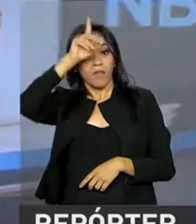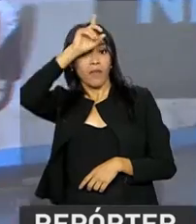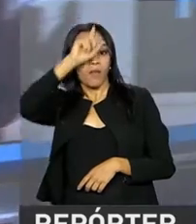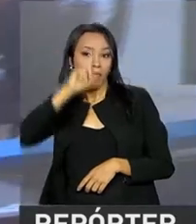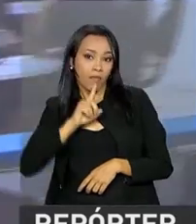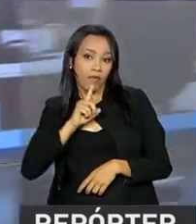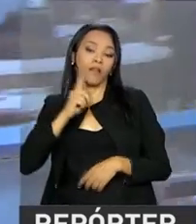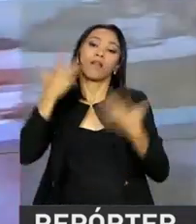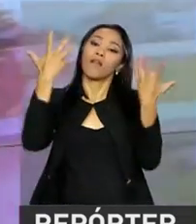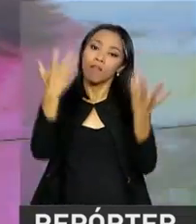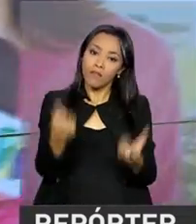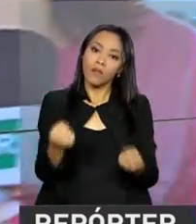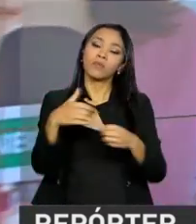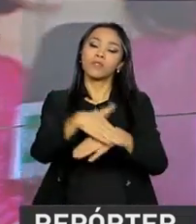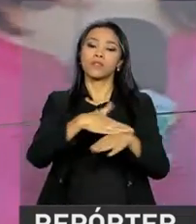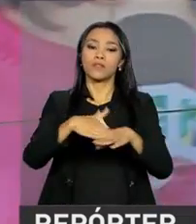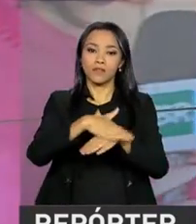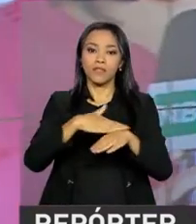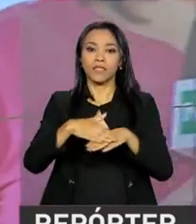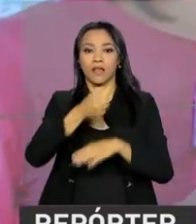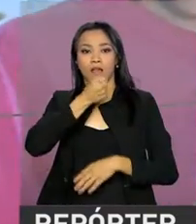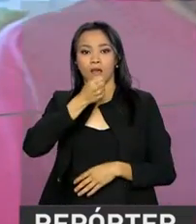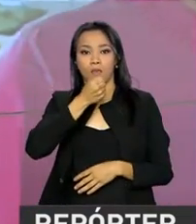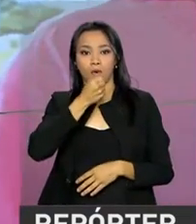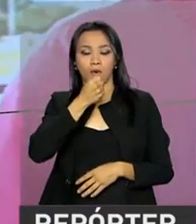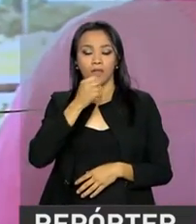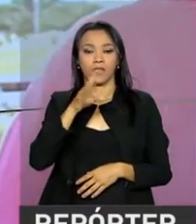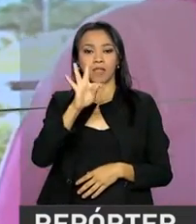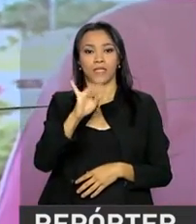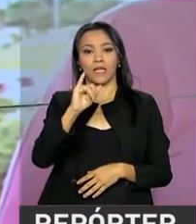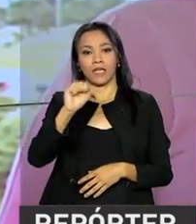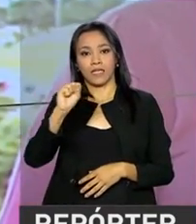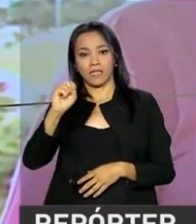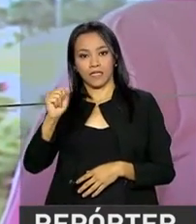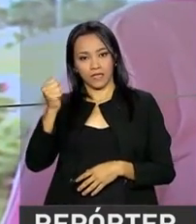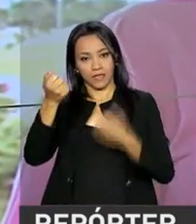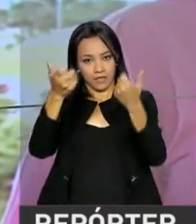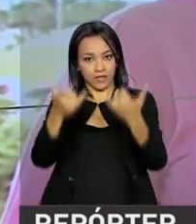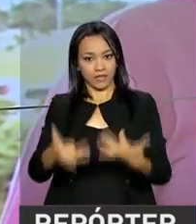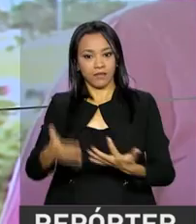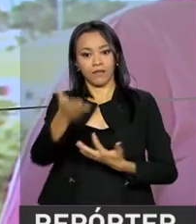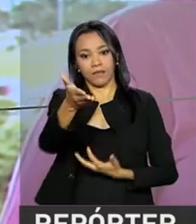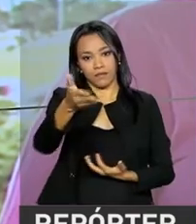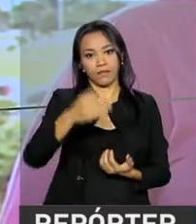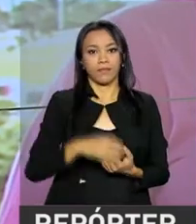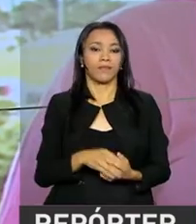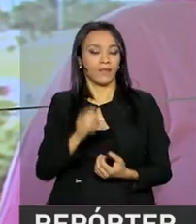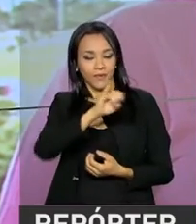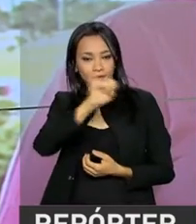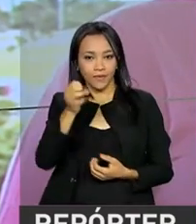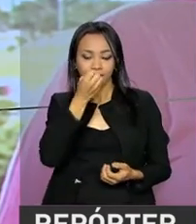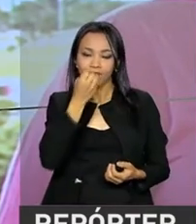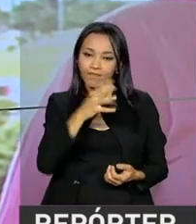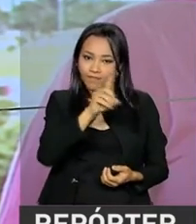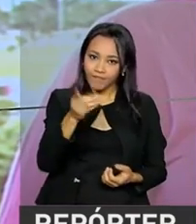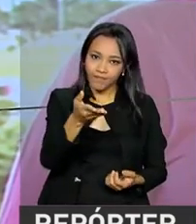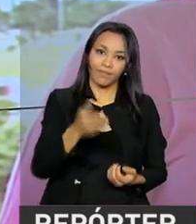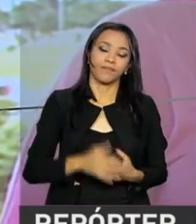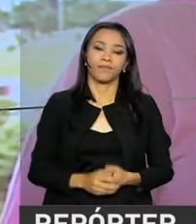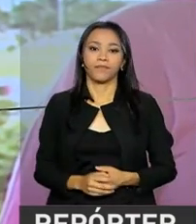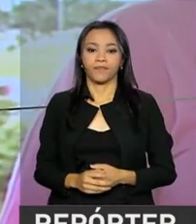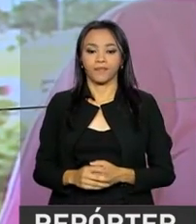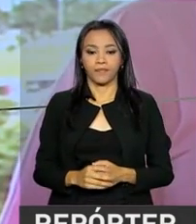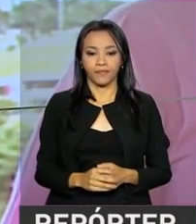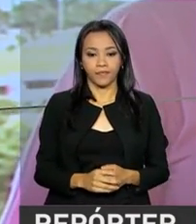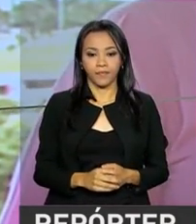vamos sentar conversar com o repórter thaís há dias que tem as informações lá da esplanada dos ministérios para a gente foi thaísa bom dia pra você